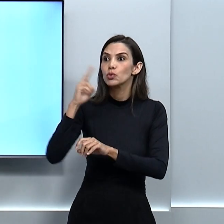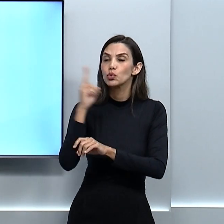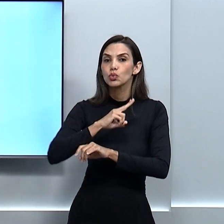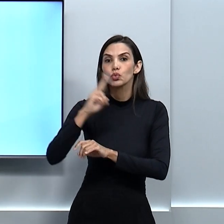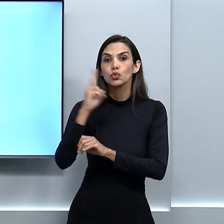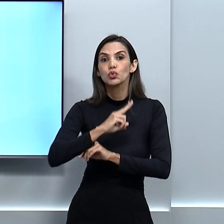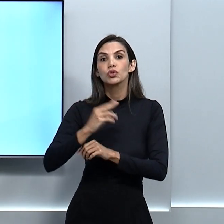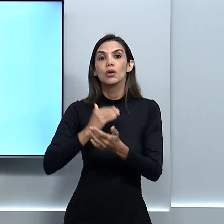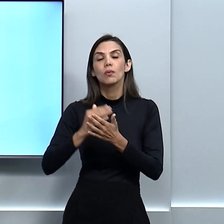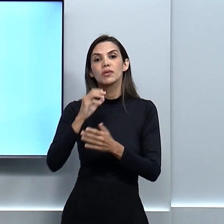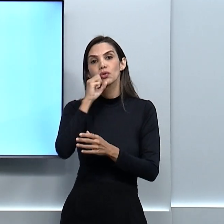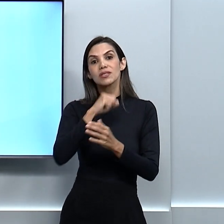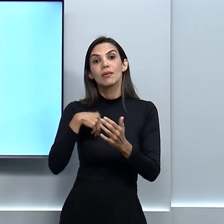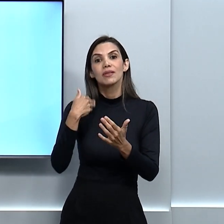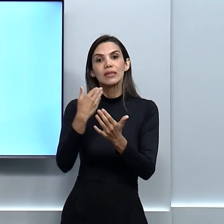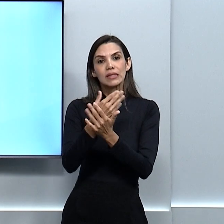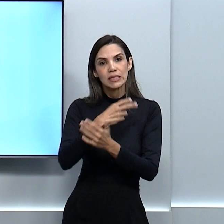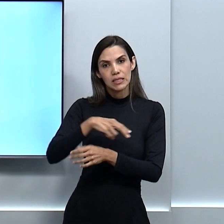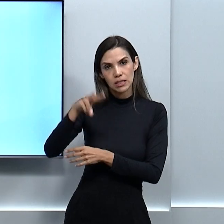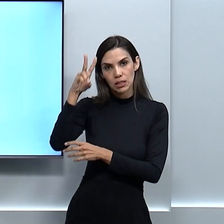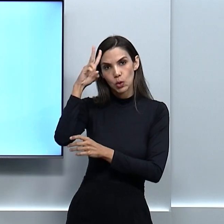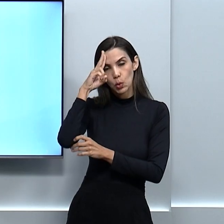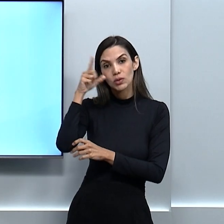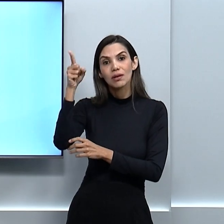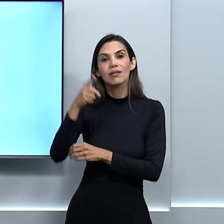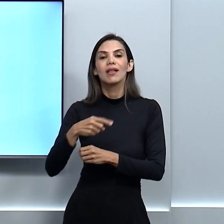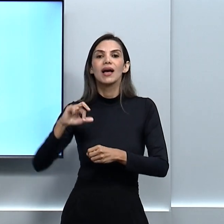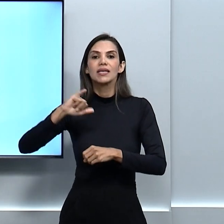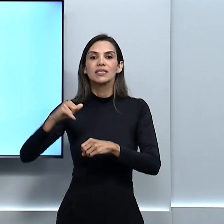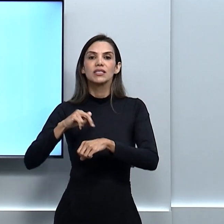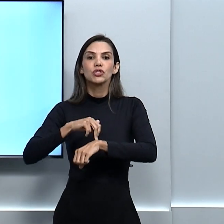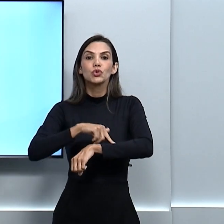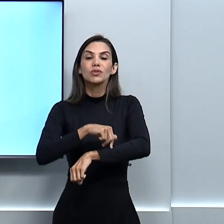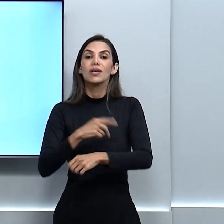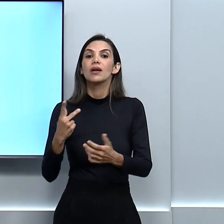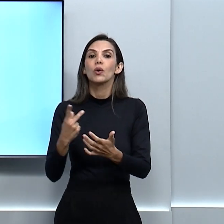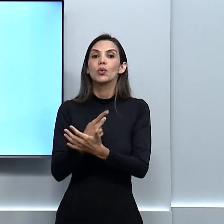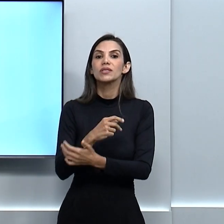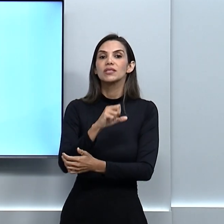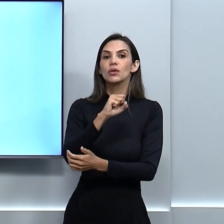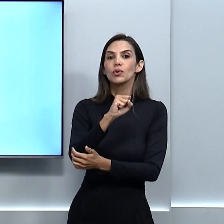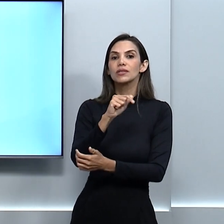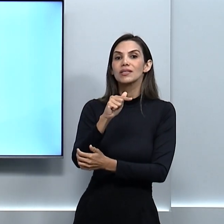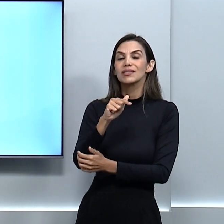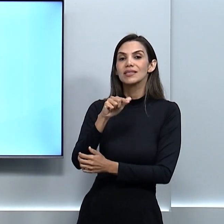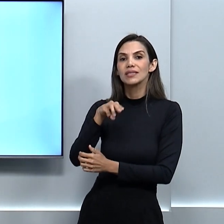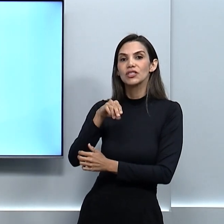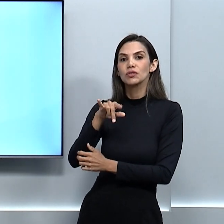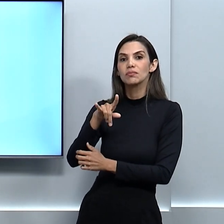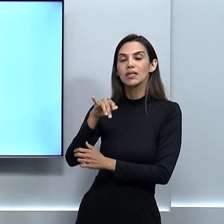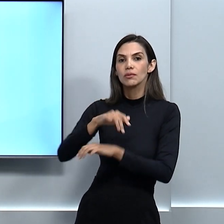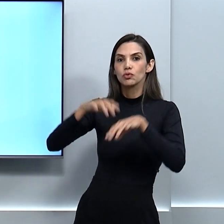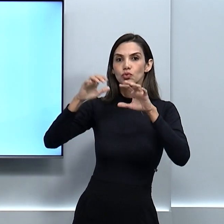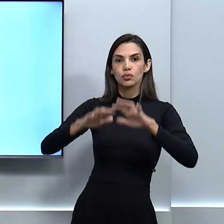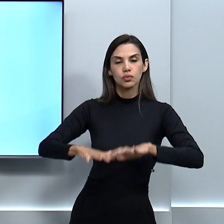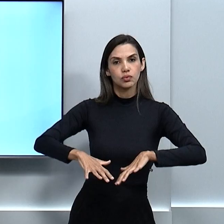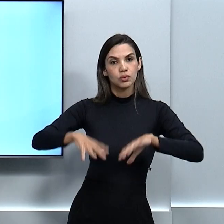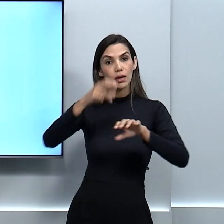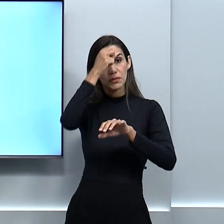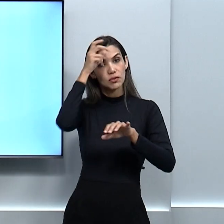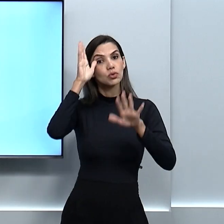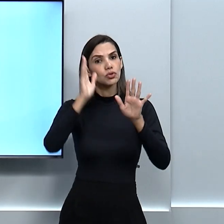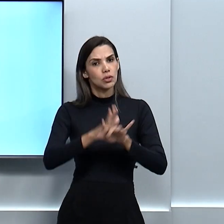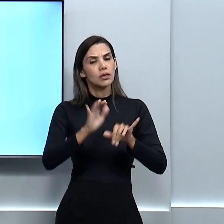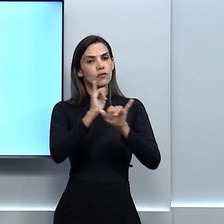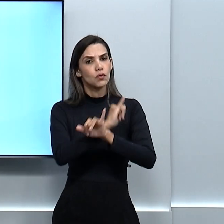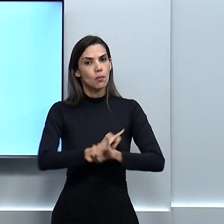se estendeu até segunda-feira, quando o município registrou quase 87 milímetros de chuva. A Prefeitura informa